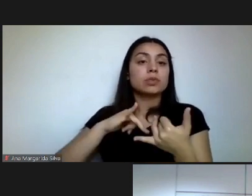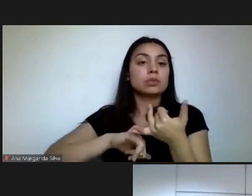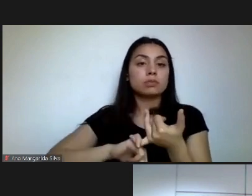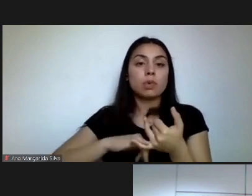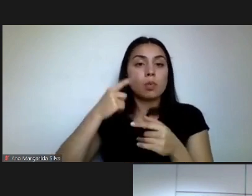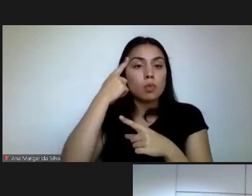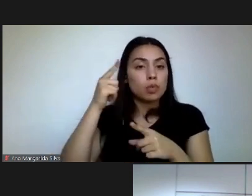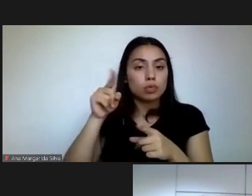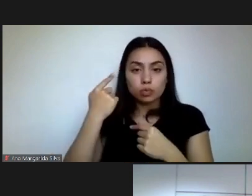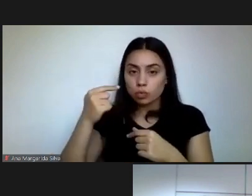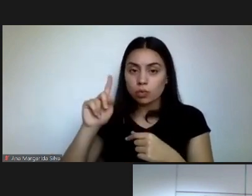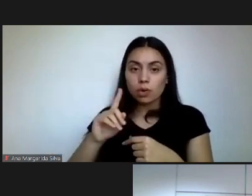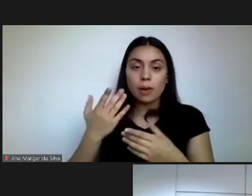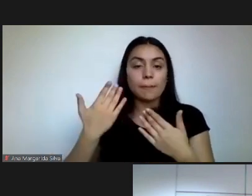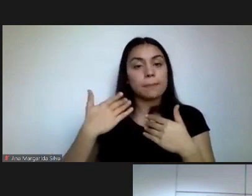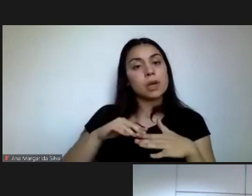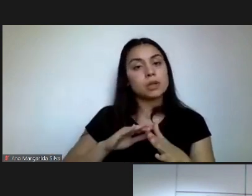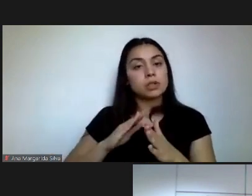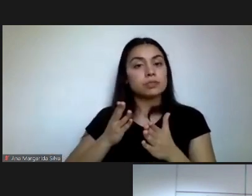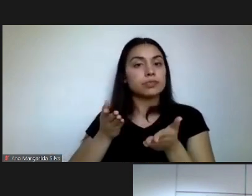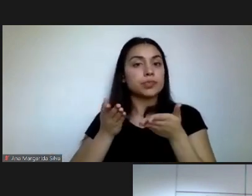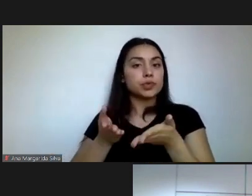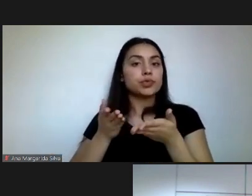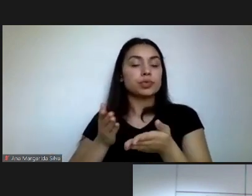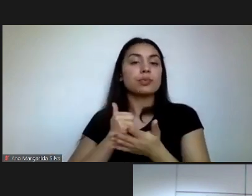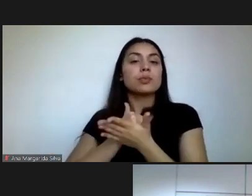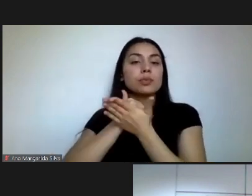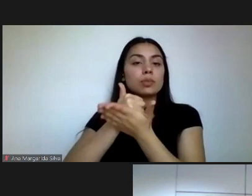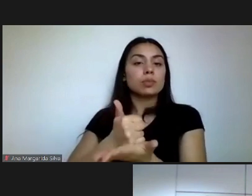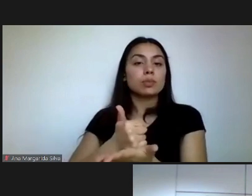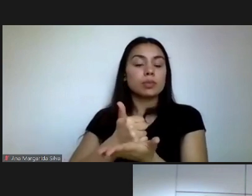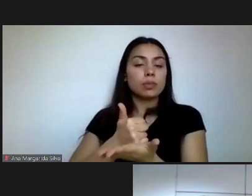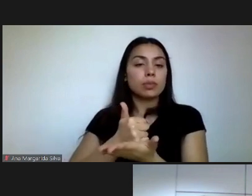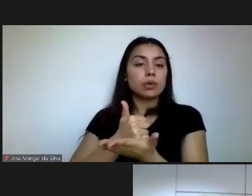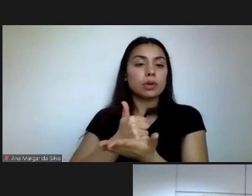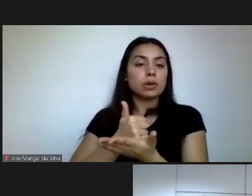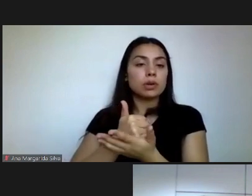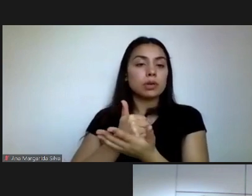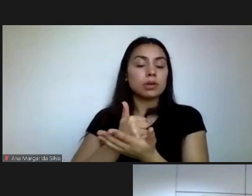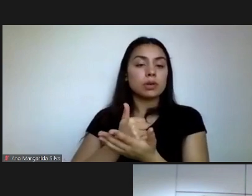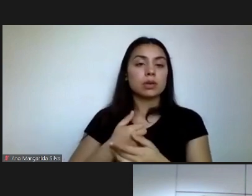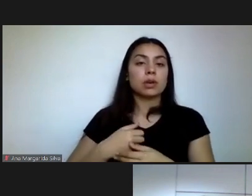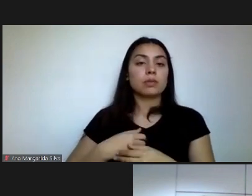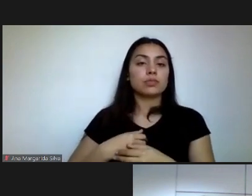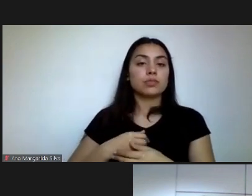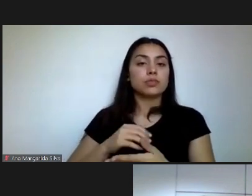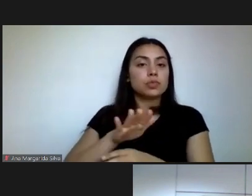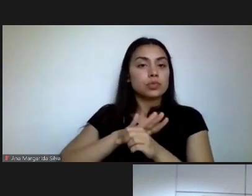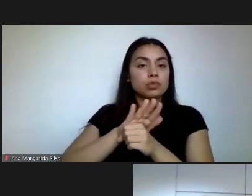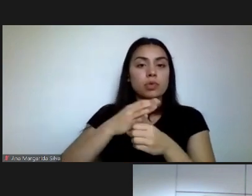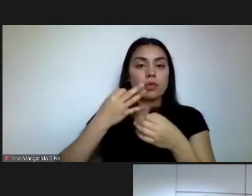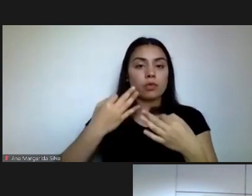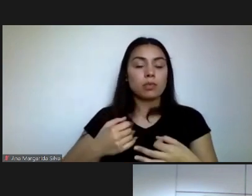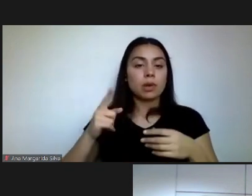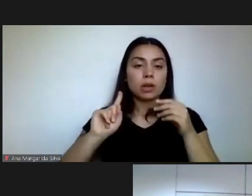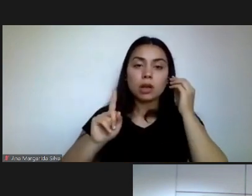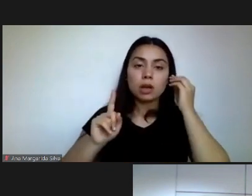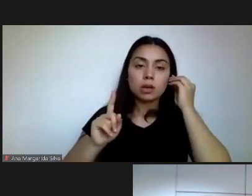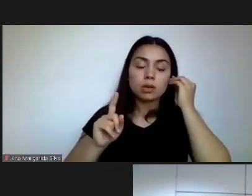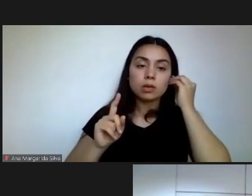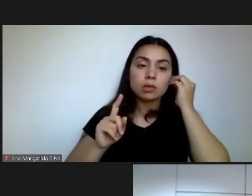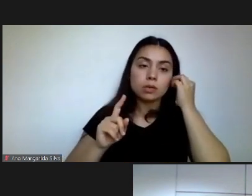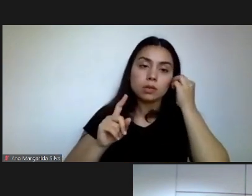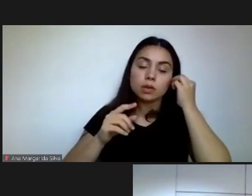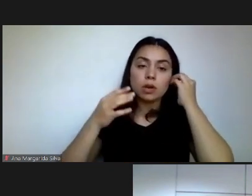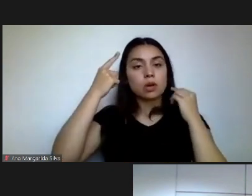professores, consideramos facilitadores no nosso contexto não formal, não é? Não temos a pretensão de sermos